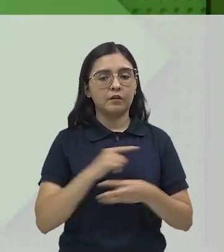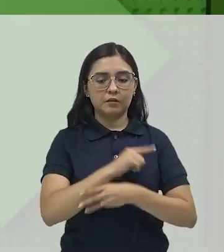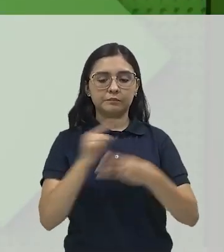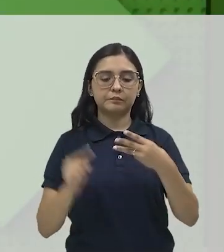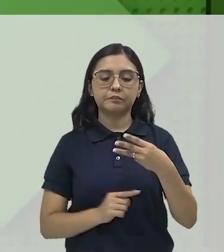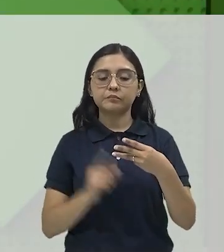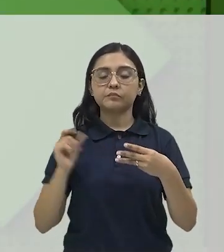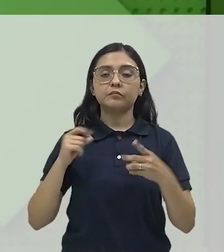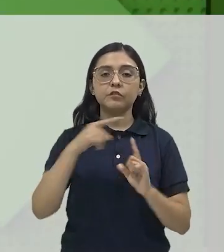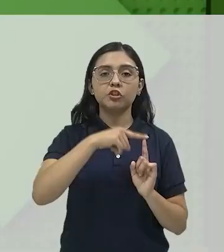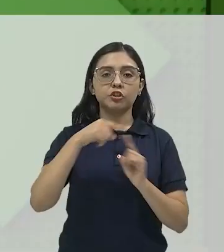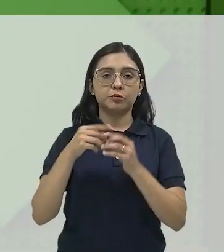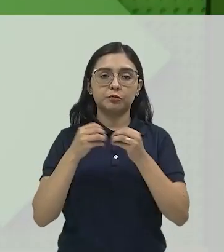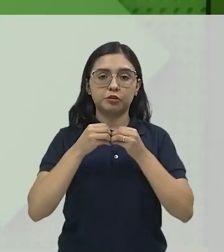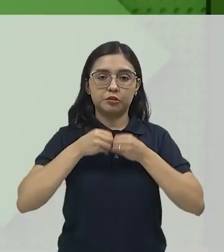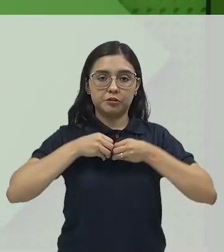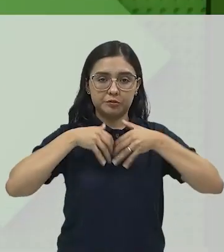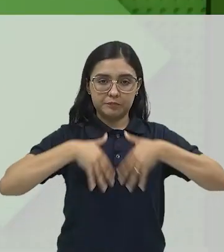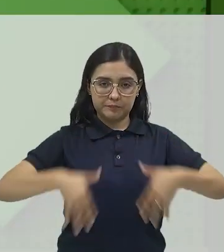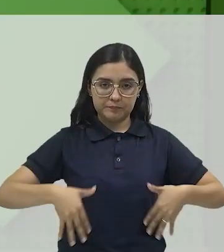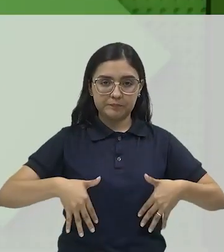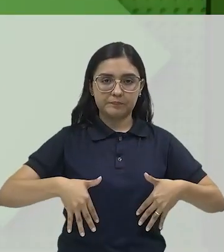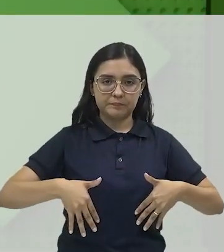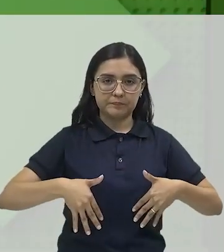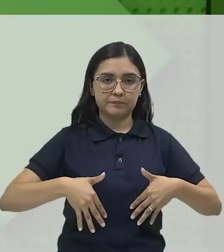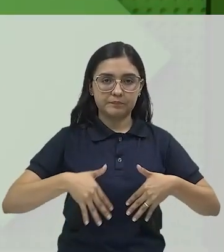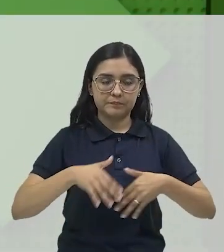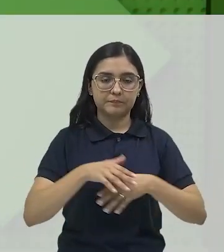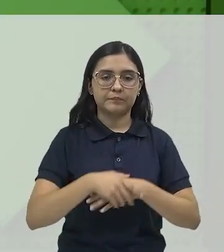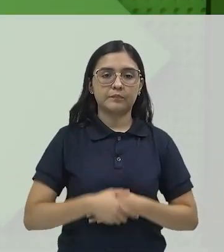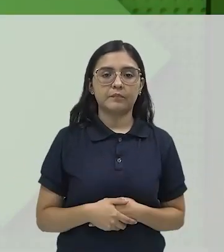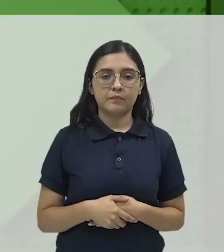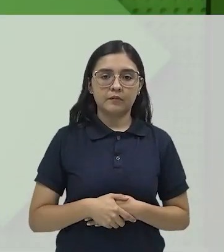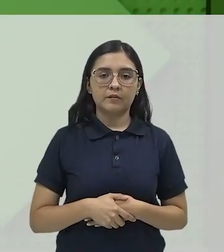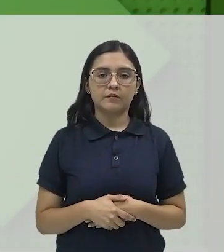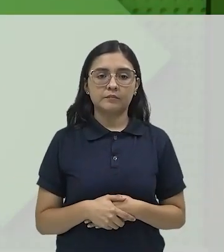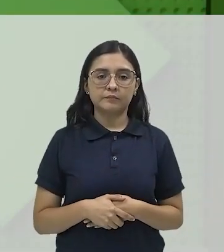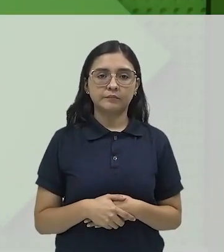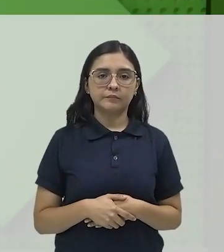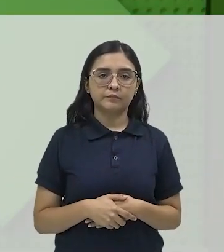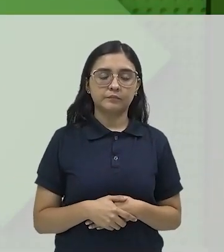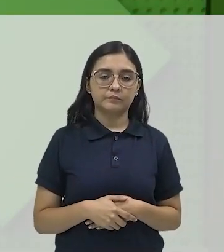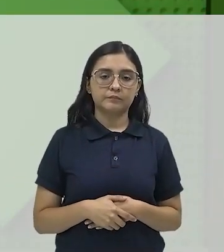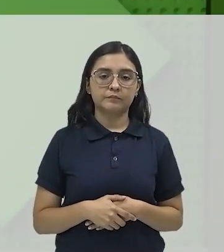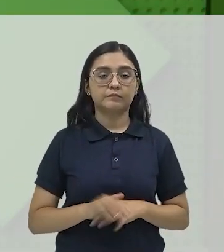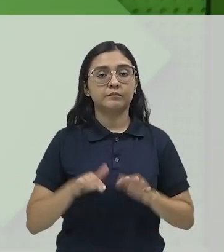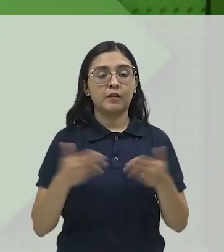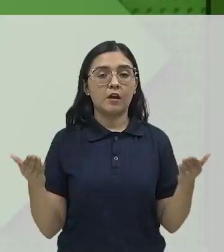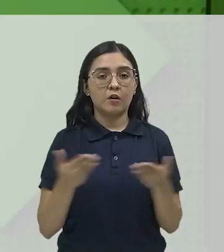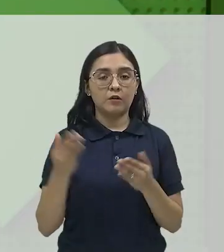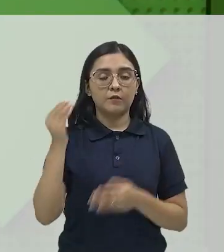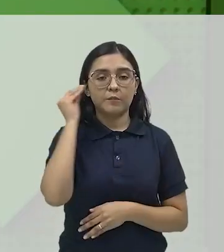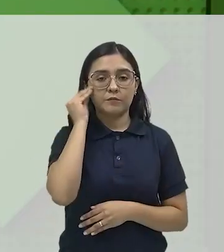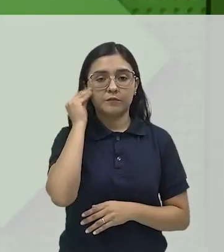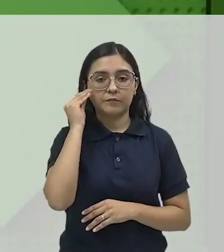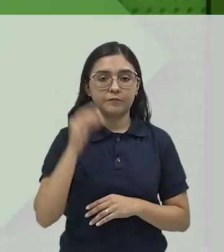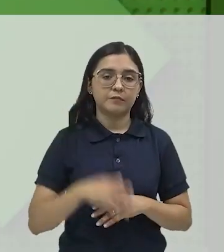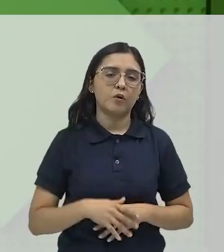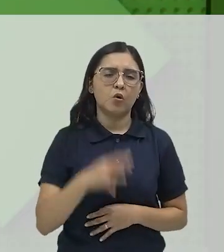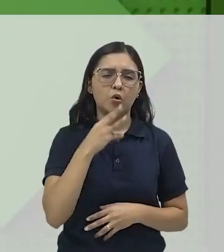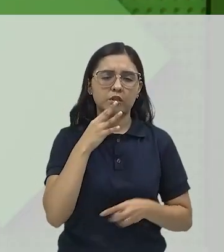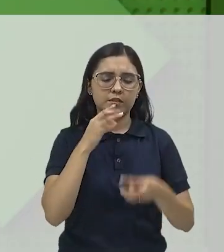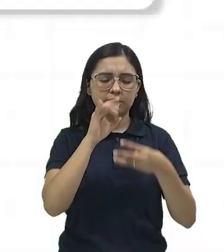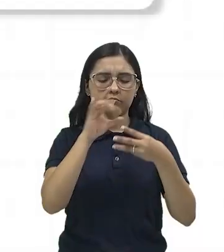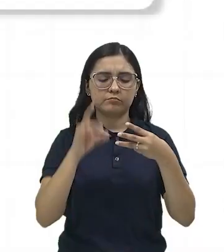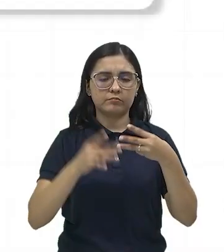3 tipos de glândulas: exócrinas, endócrinas e mistas, né? E agora vamos conhecer um pouquinho de cada